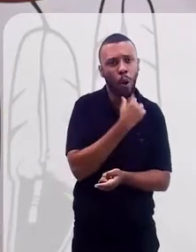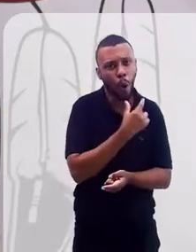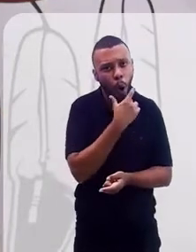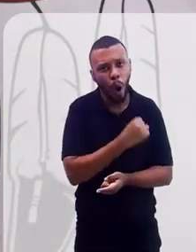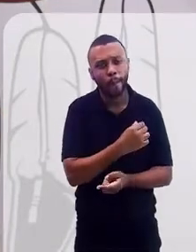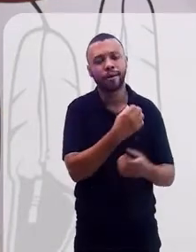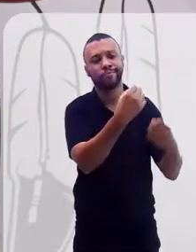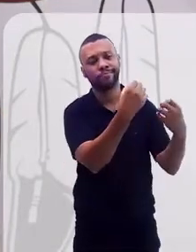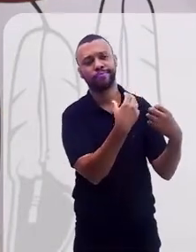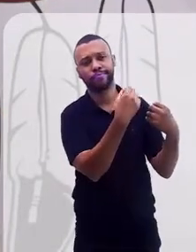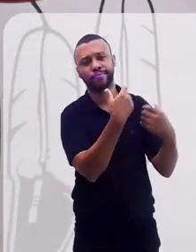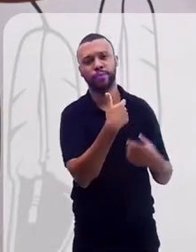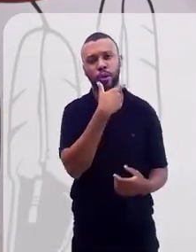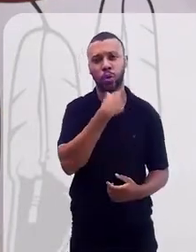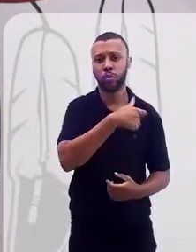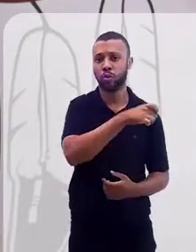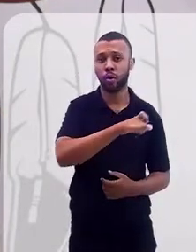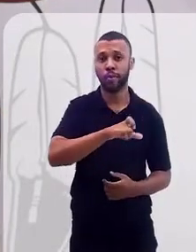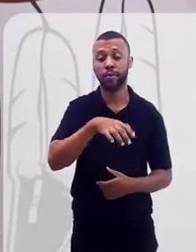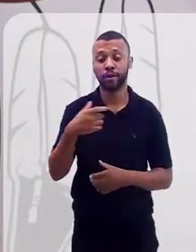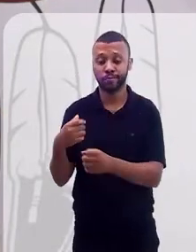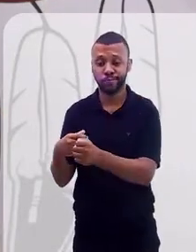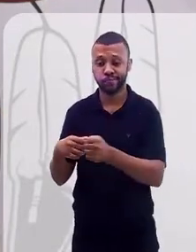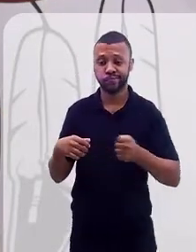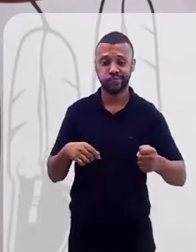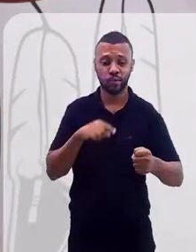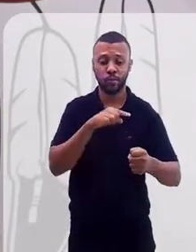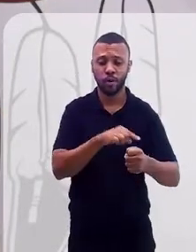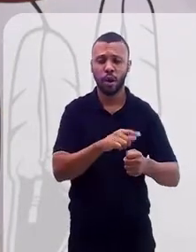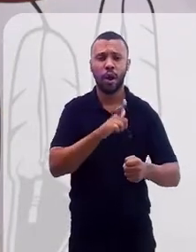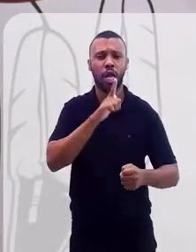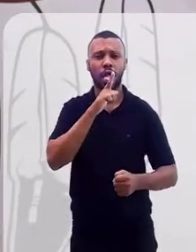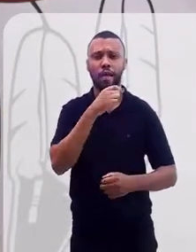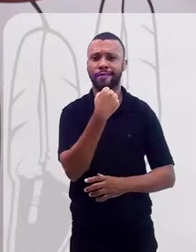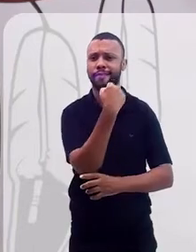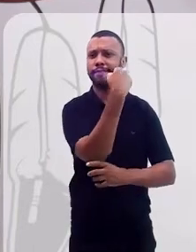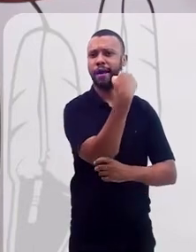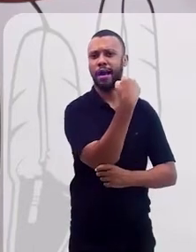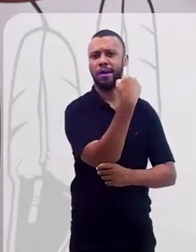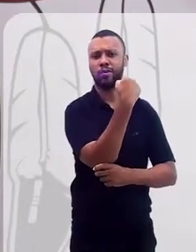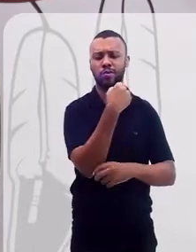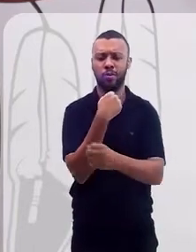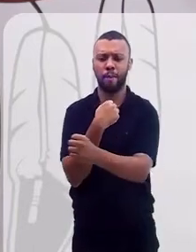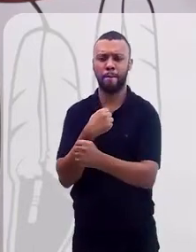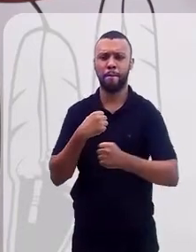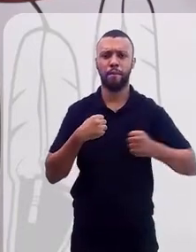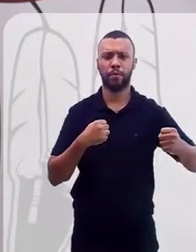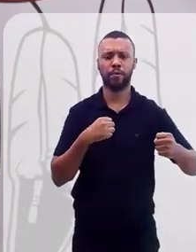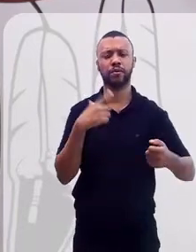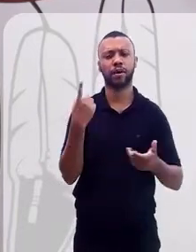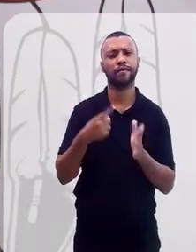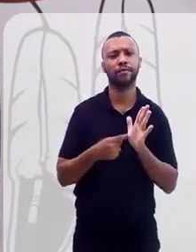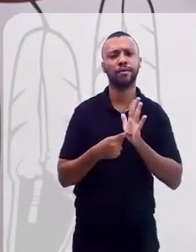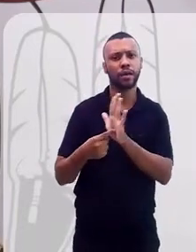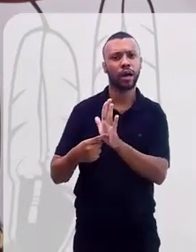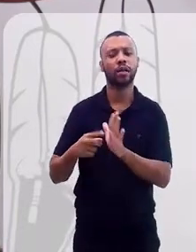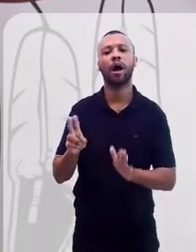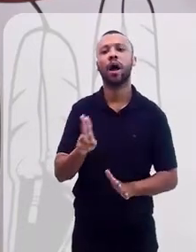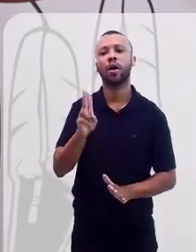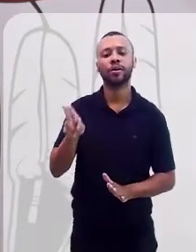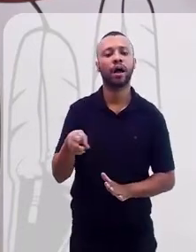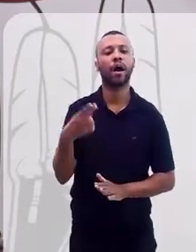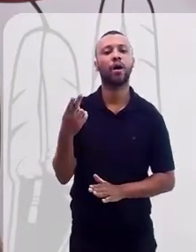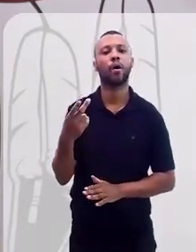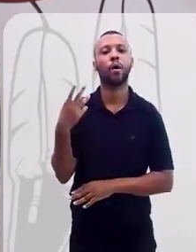homem, seria ensinado por homens. Então, o bastão da fala, ele é muito fálico e ele é muito masculino. Então, eu fui indicada